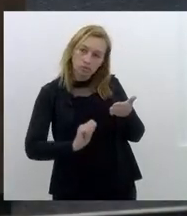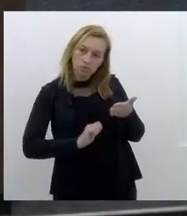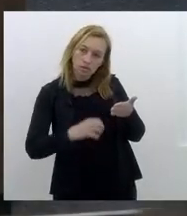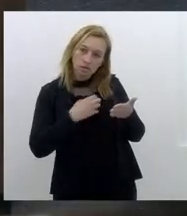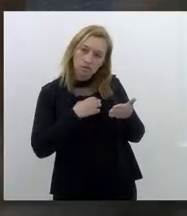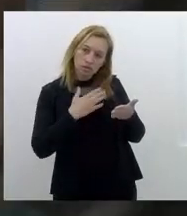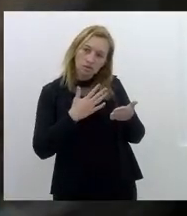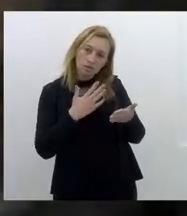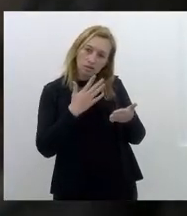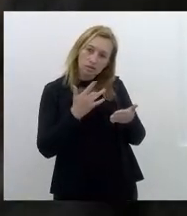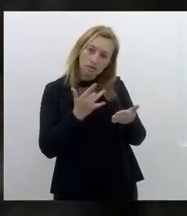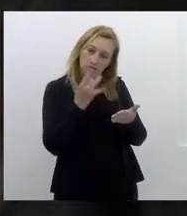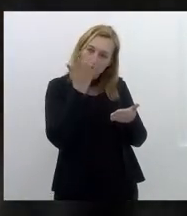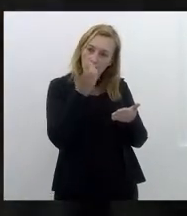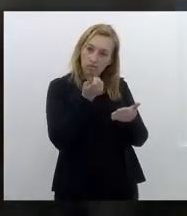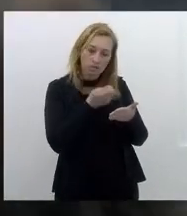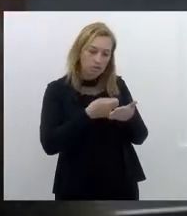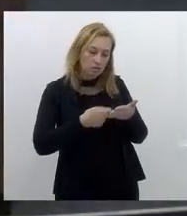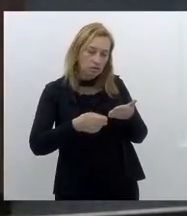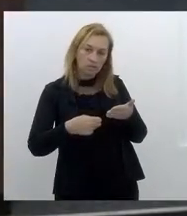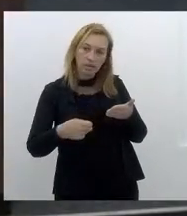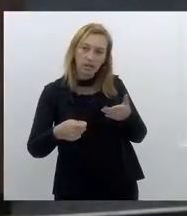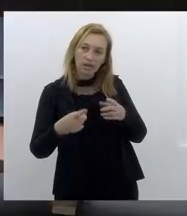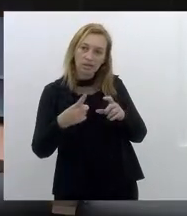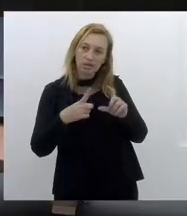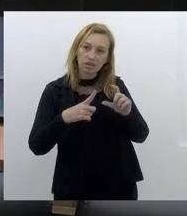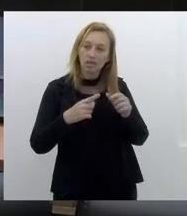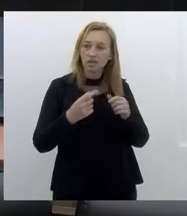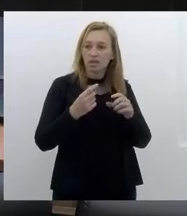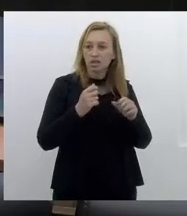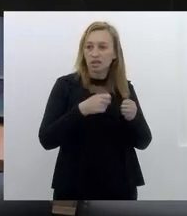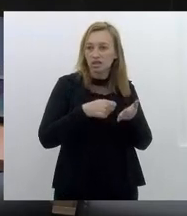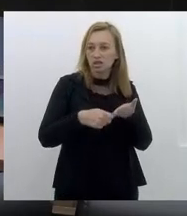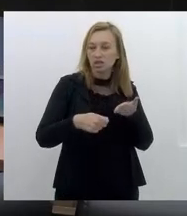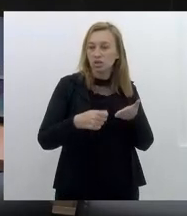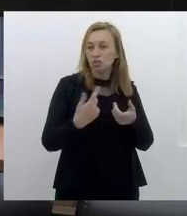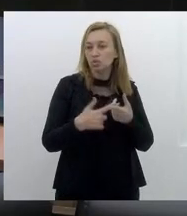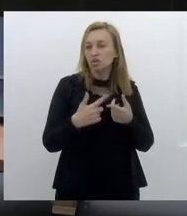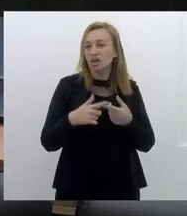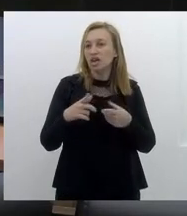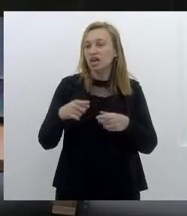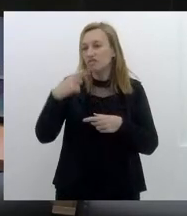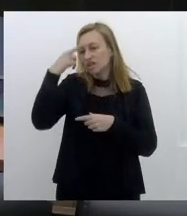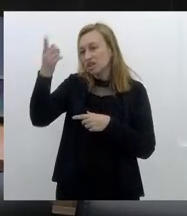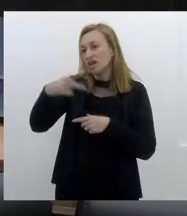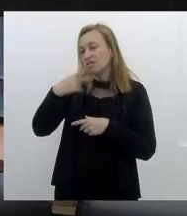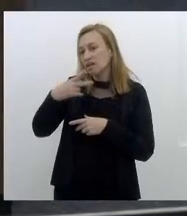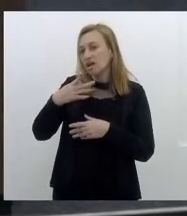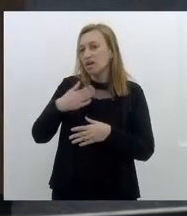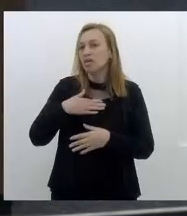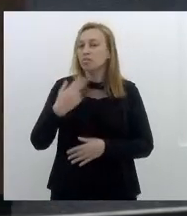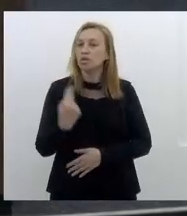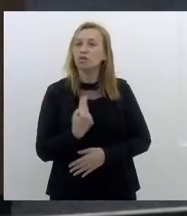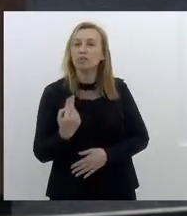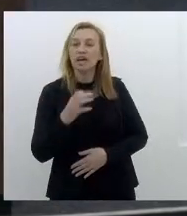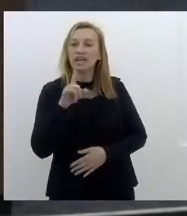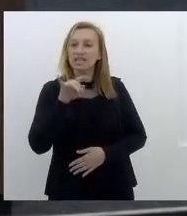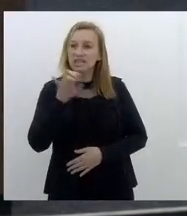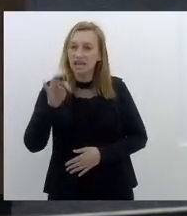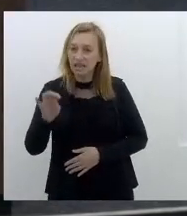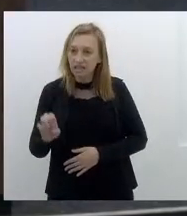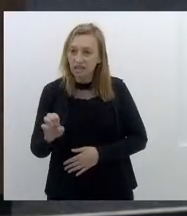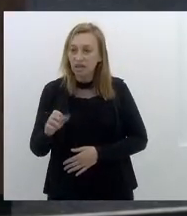eu me sinto mais à vontade com as palavras escritas do que com a fala de improviso Olá meu nome é Elizete Rosa Henriques